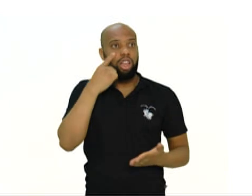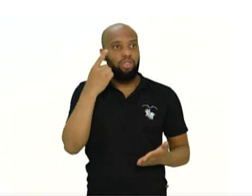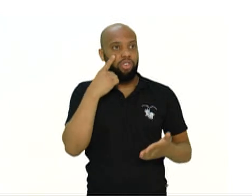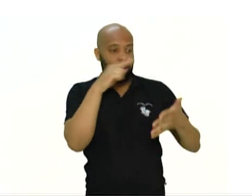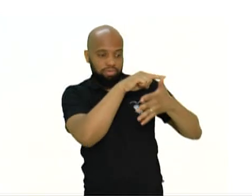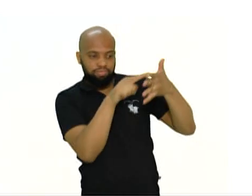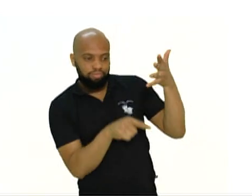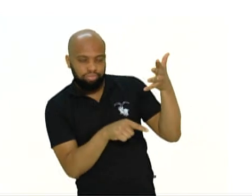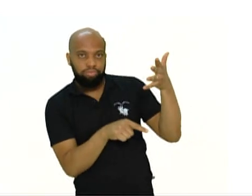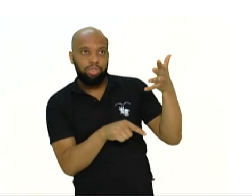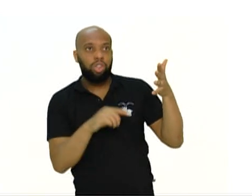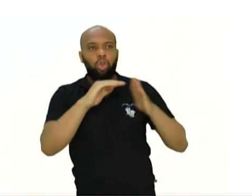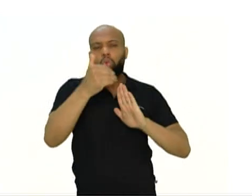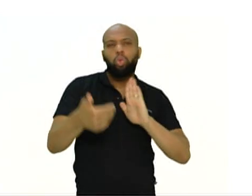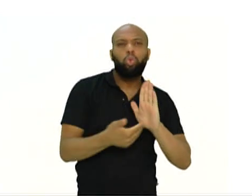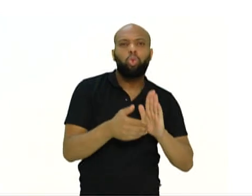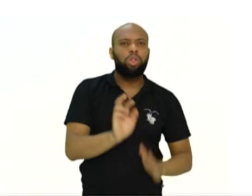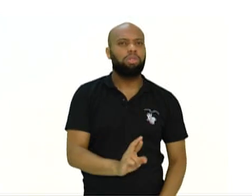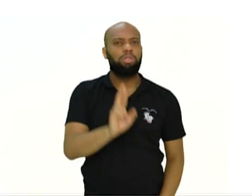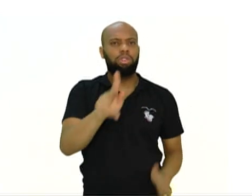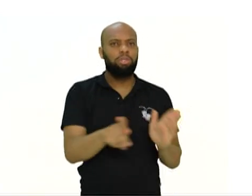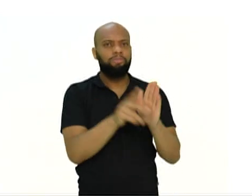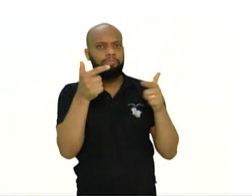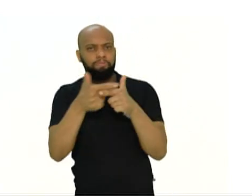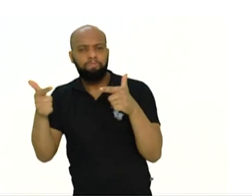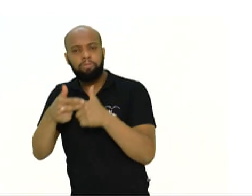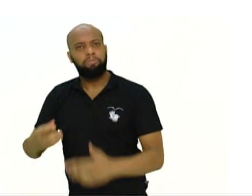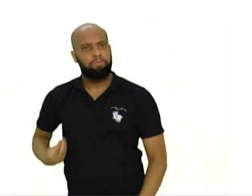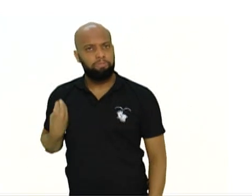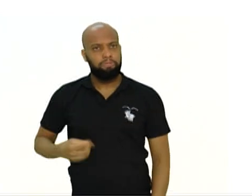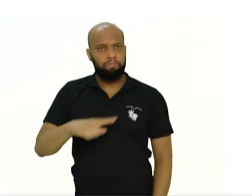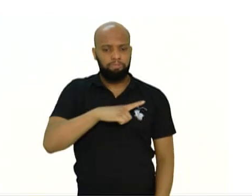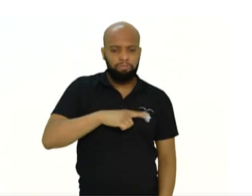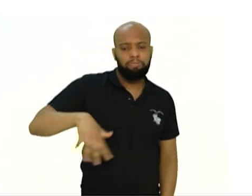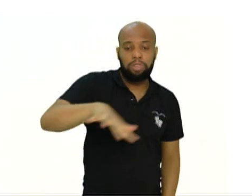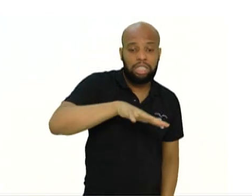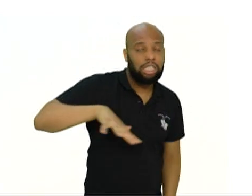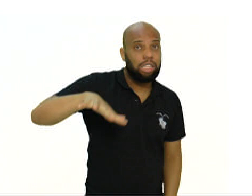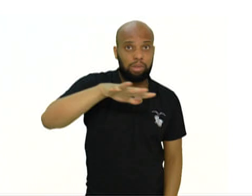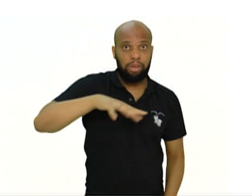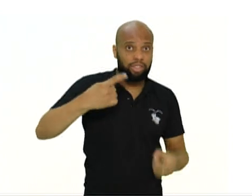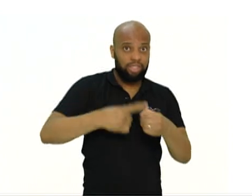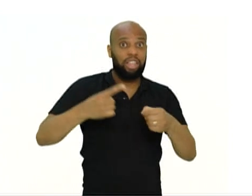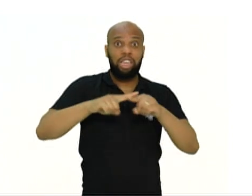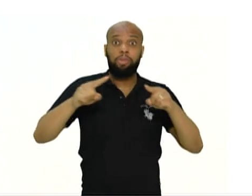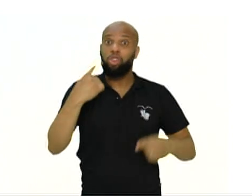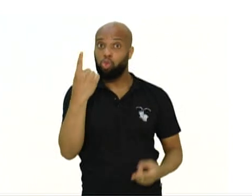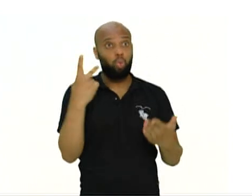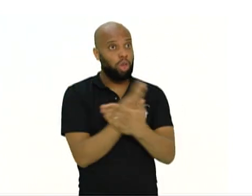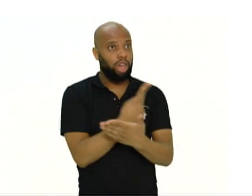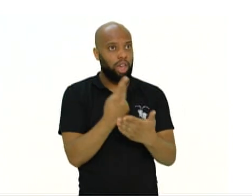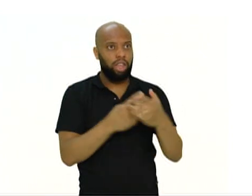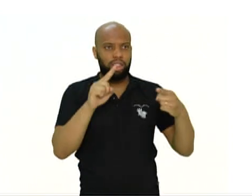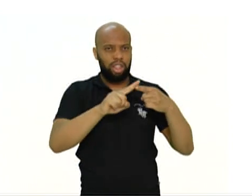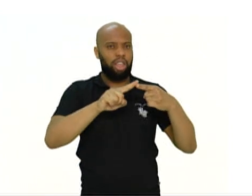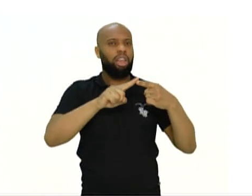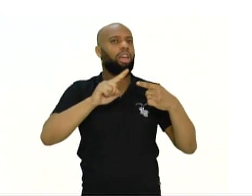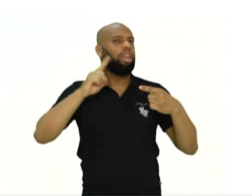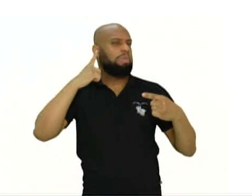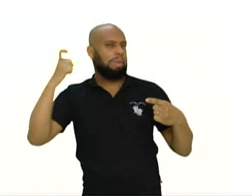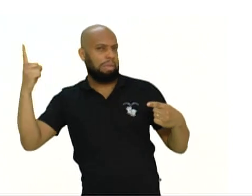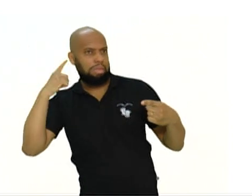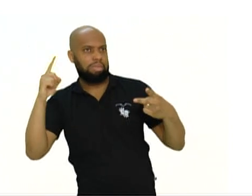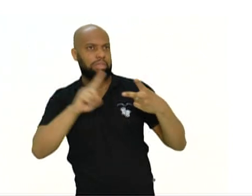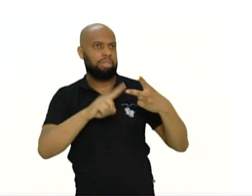alternativas abaixo, todas representam problemas vivenciados no espaço urbano, exceto A, poluição sonora,